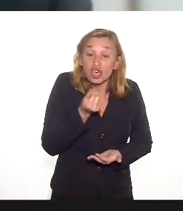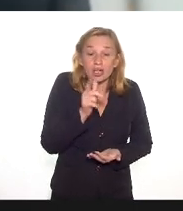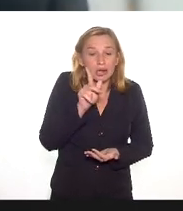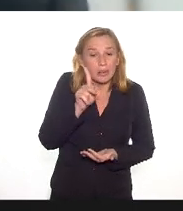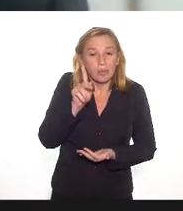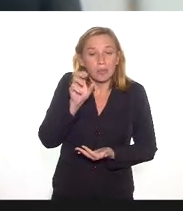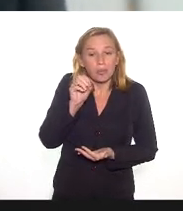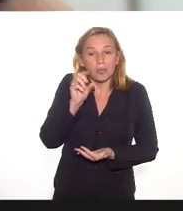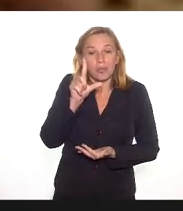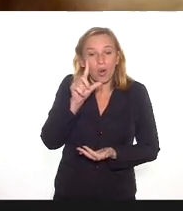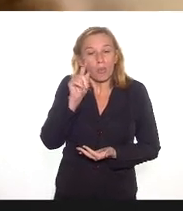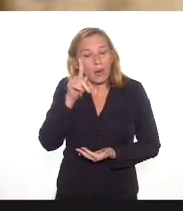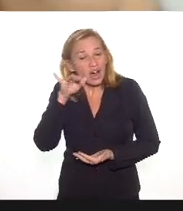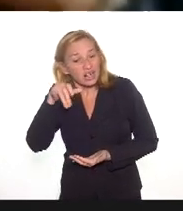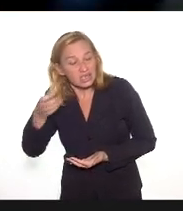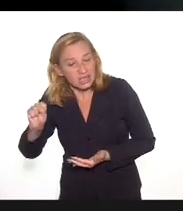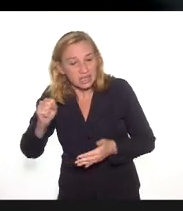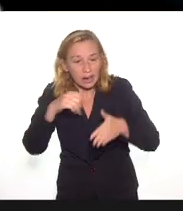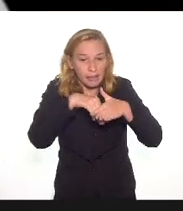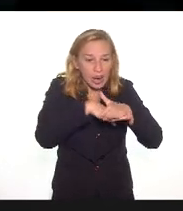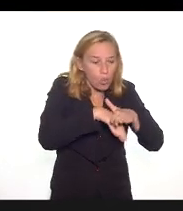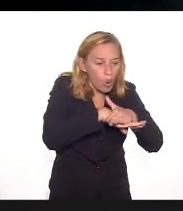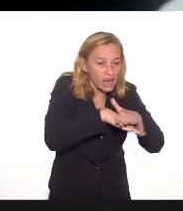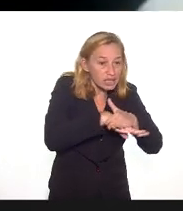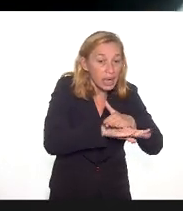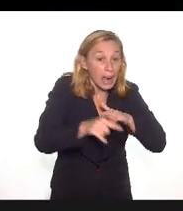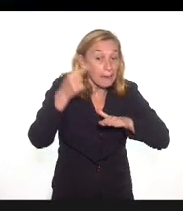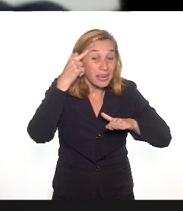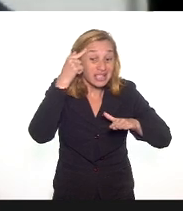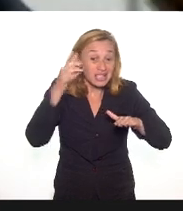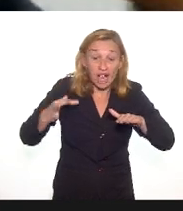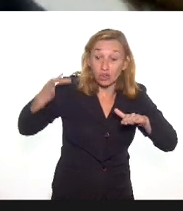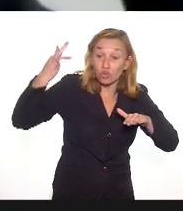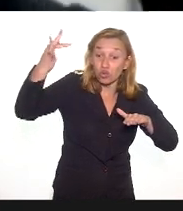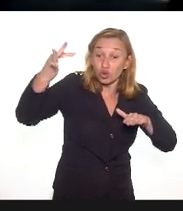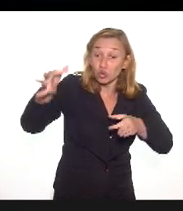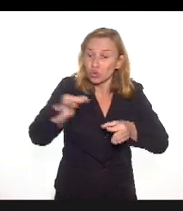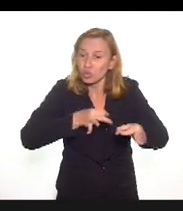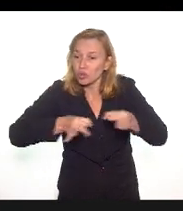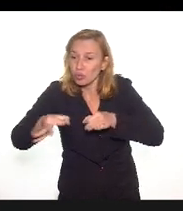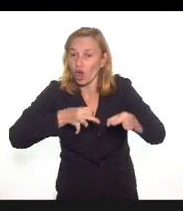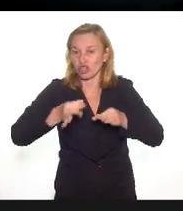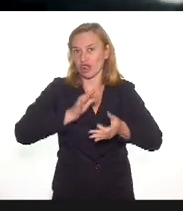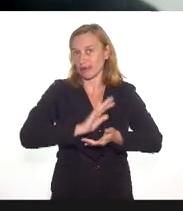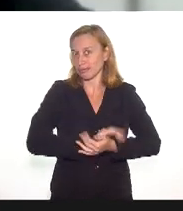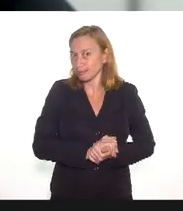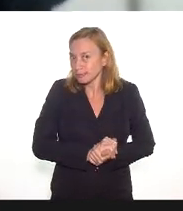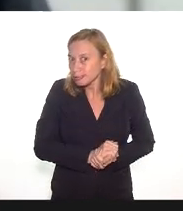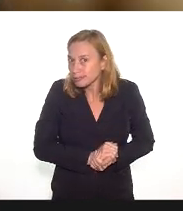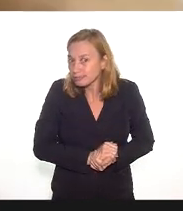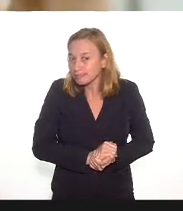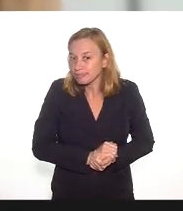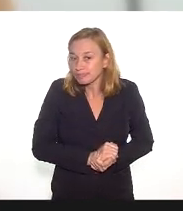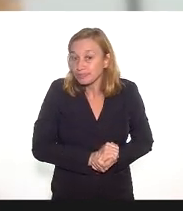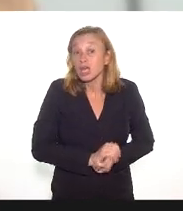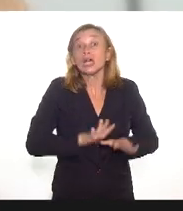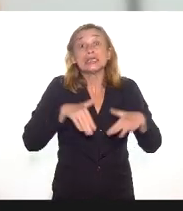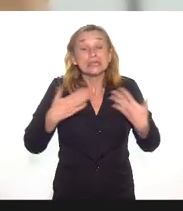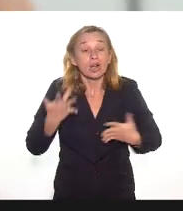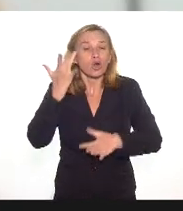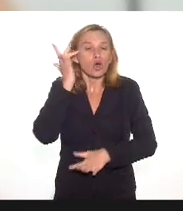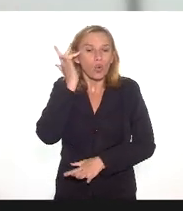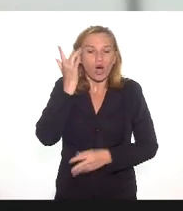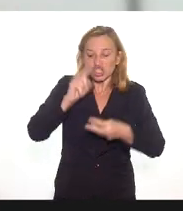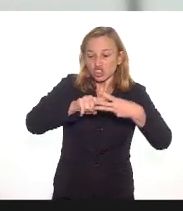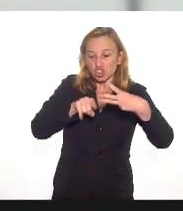poupança que está olhando para projetos estruturantes de futuro. Então, eu acho que as